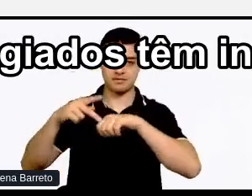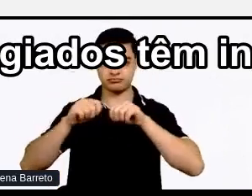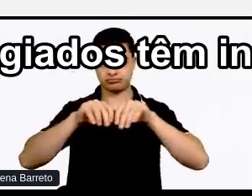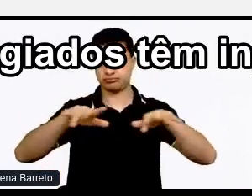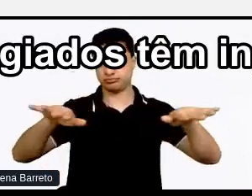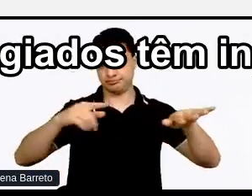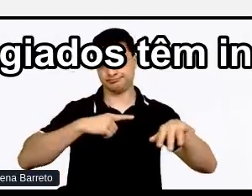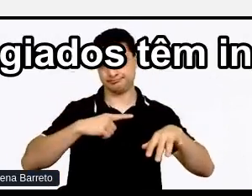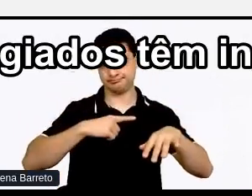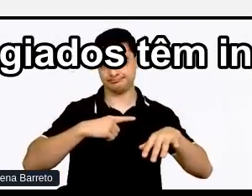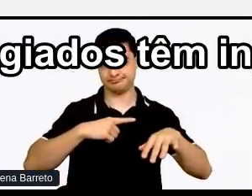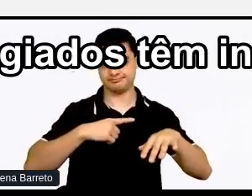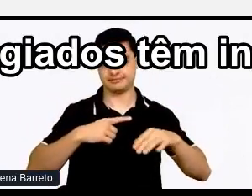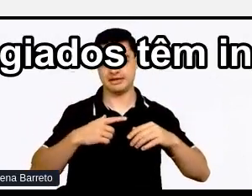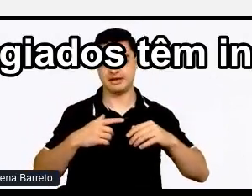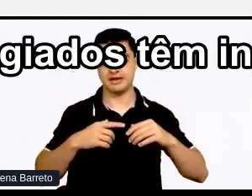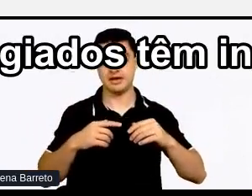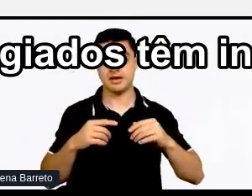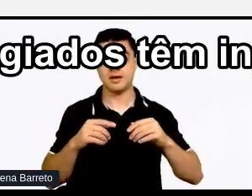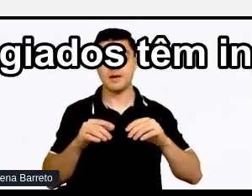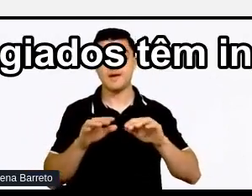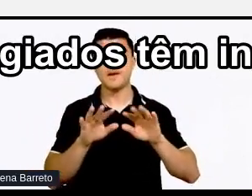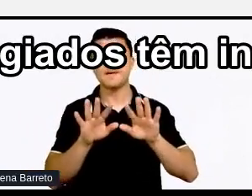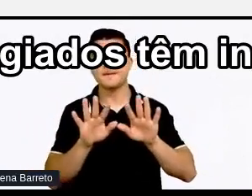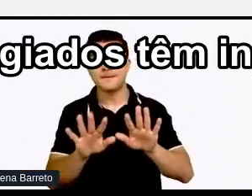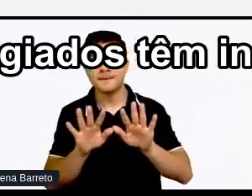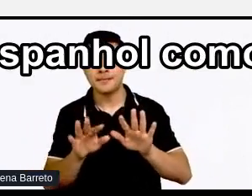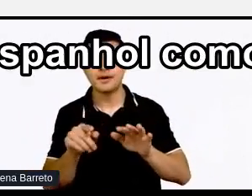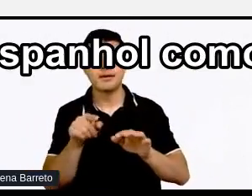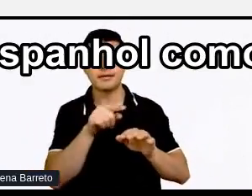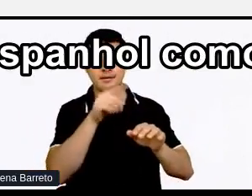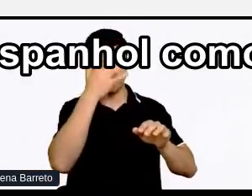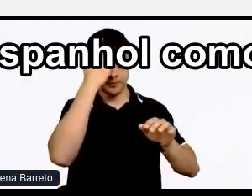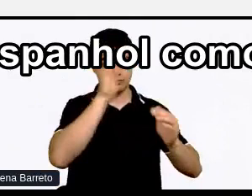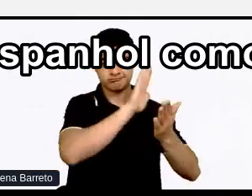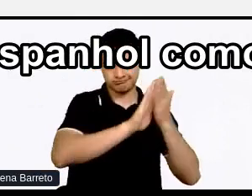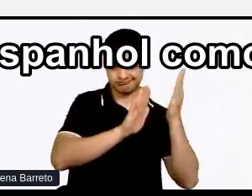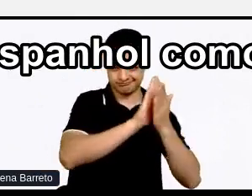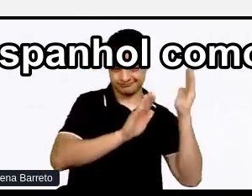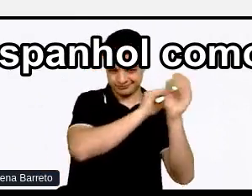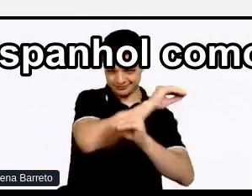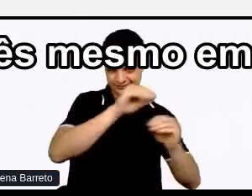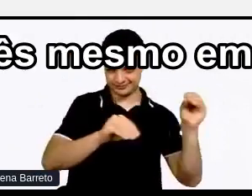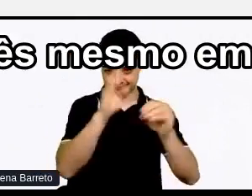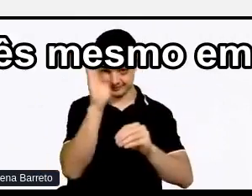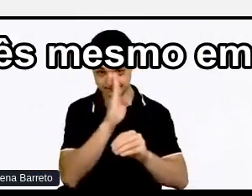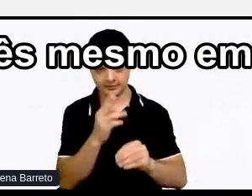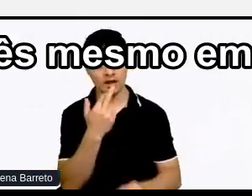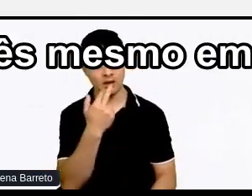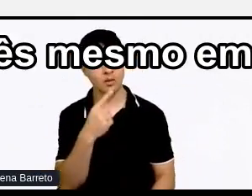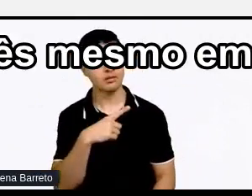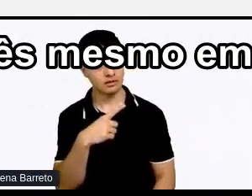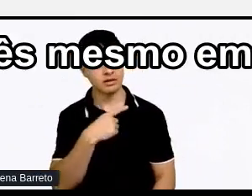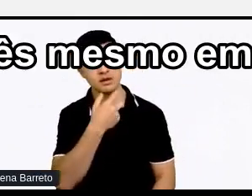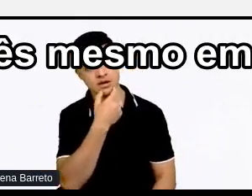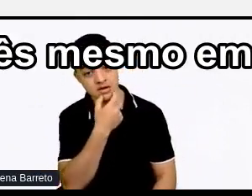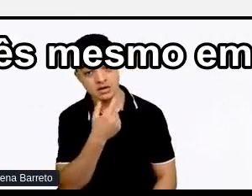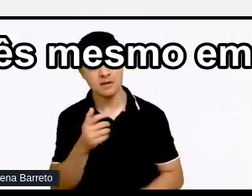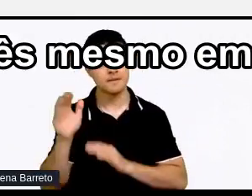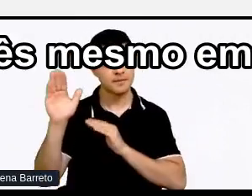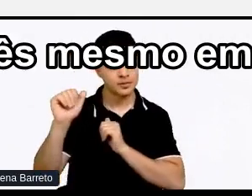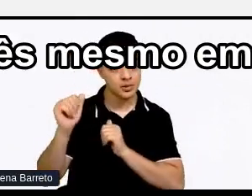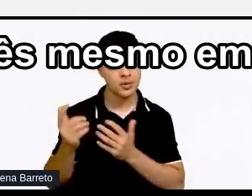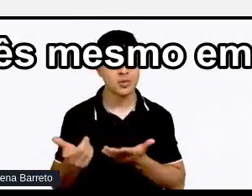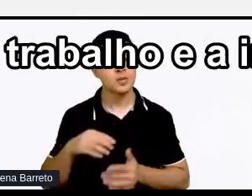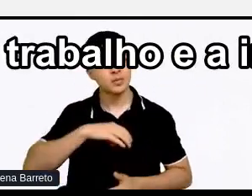favorável. Quantos refugiados eles têm inglês como segunda língua, o espanhol como segunda língua, o português mesmo